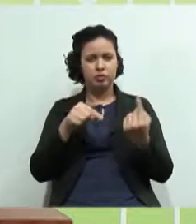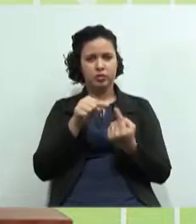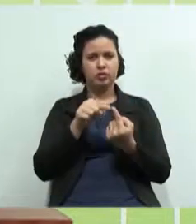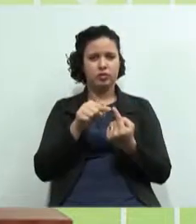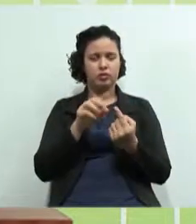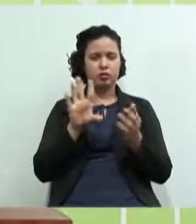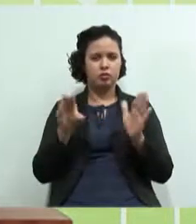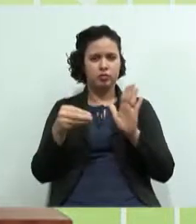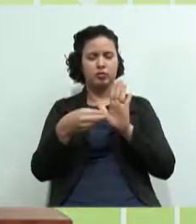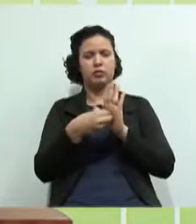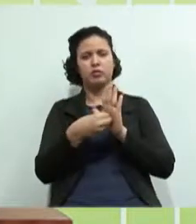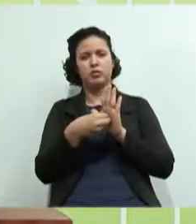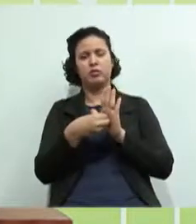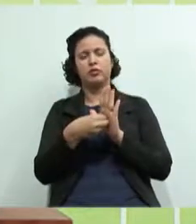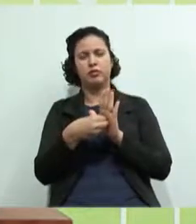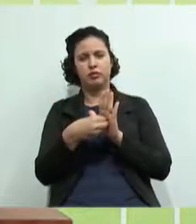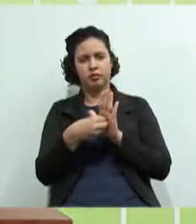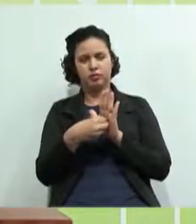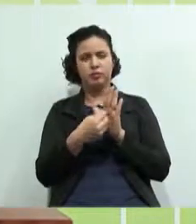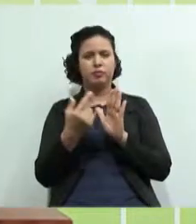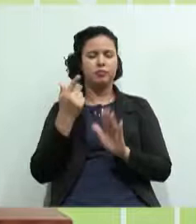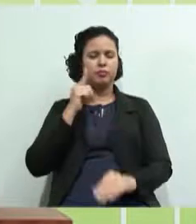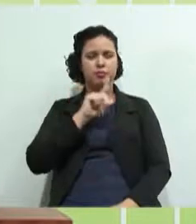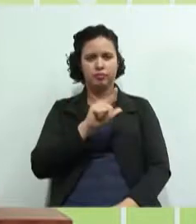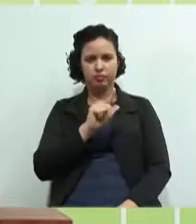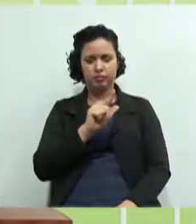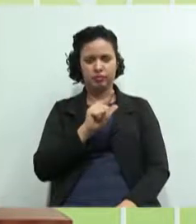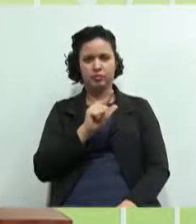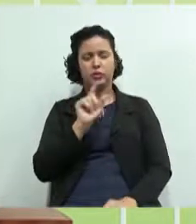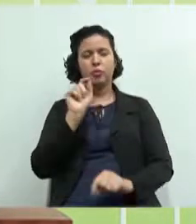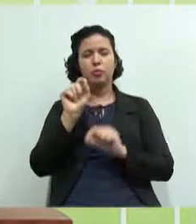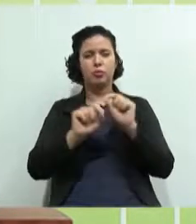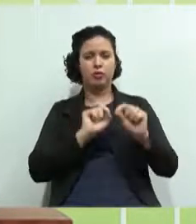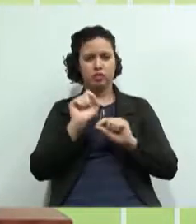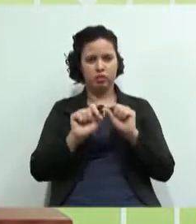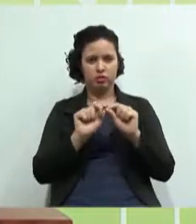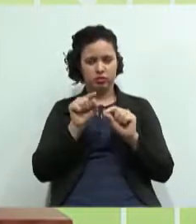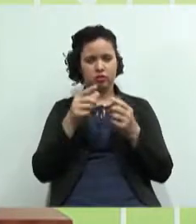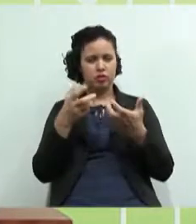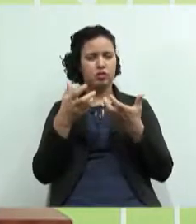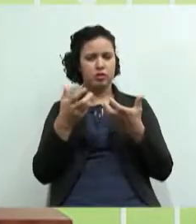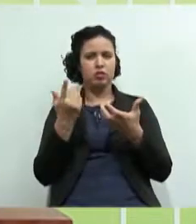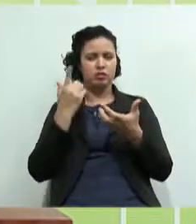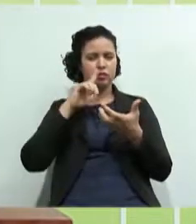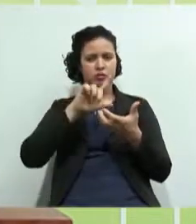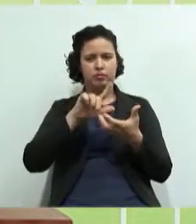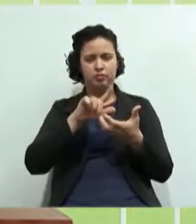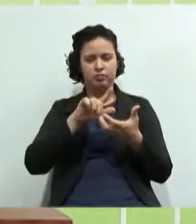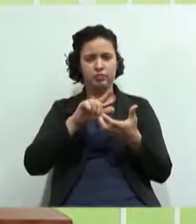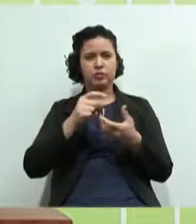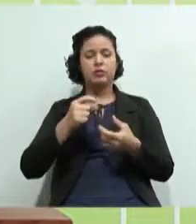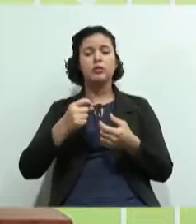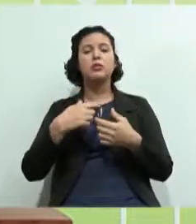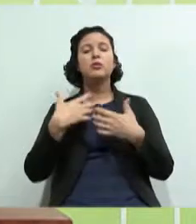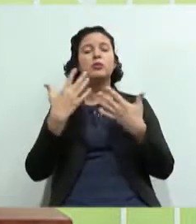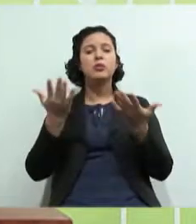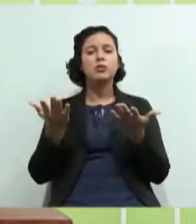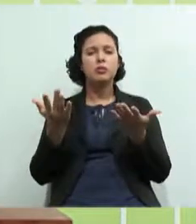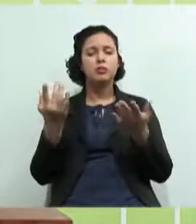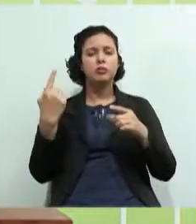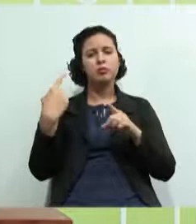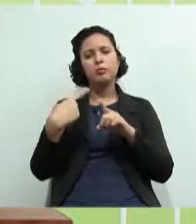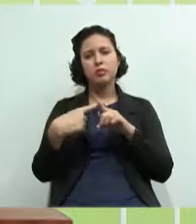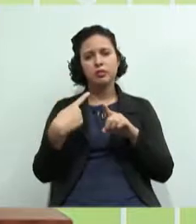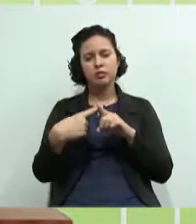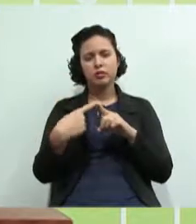coloque lá o objetivo que você quer alcançar. O que você quer alcançar? Quando você quer alcançar? Por que você